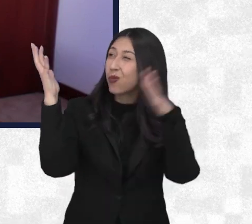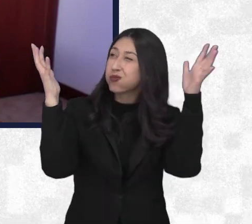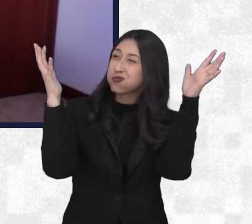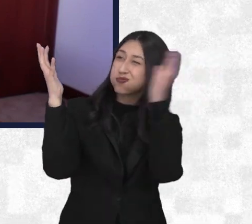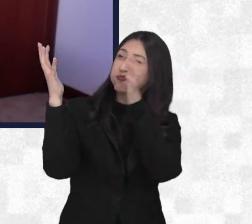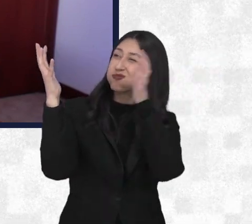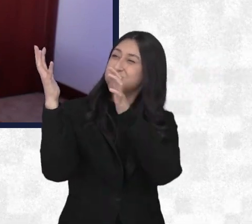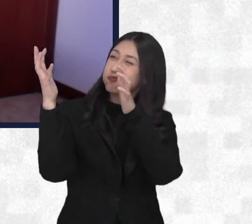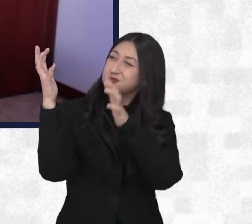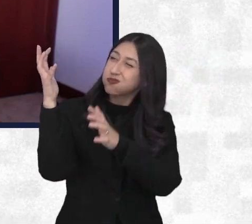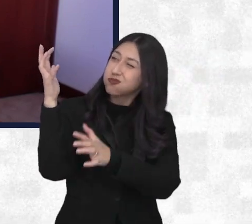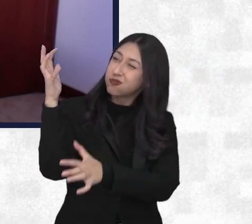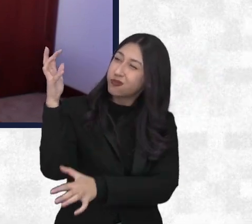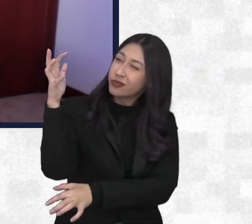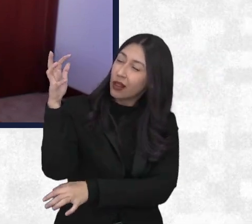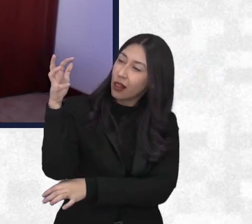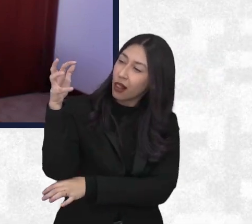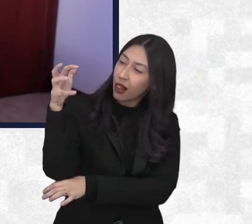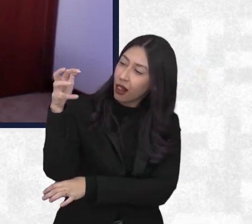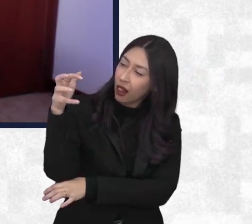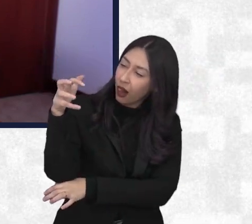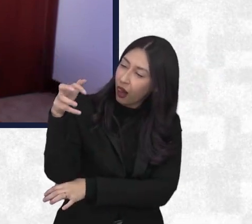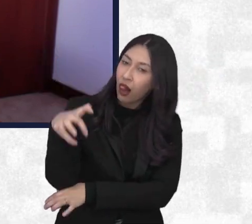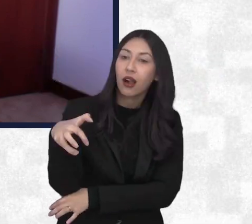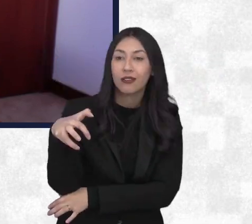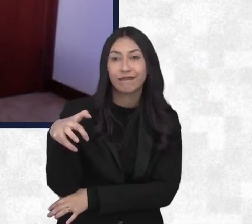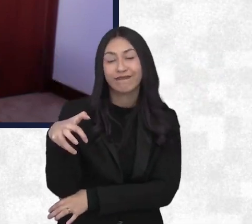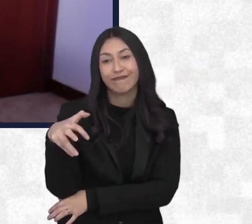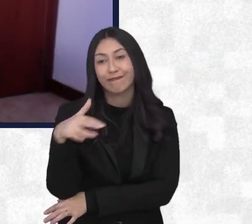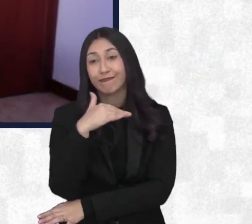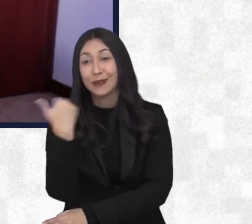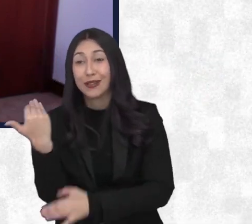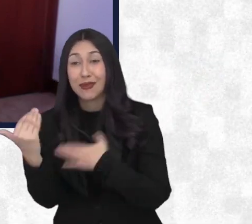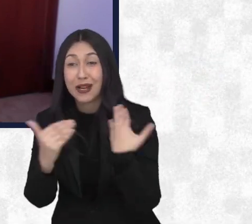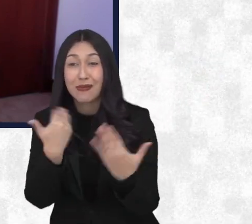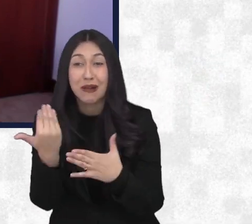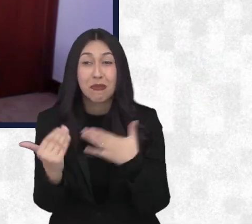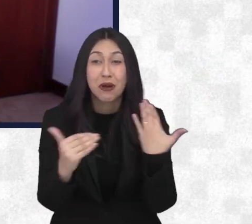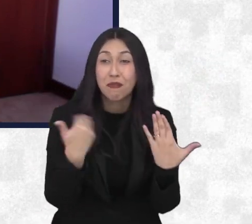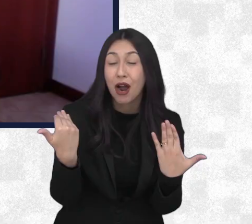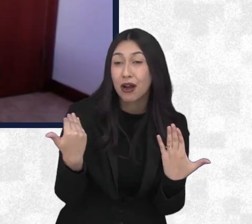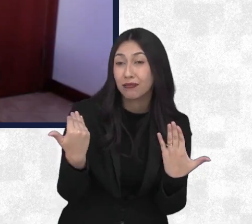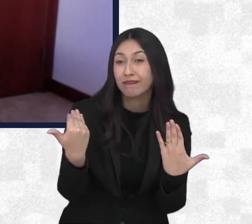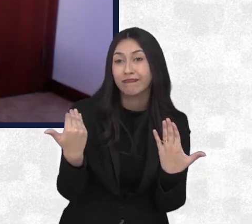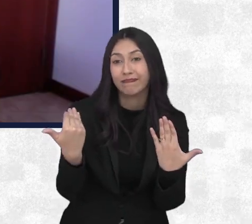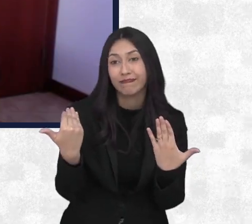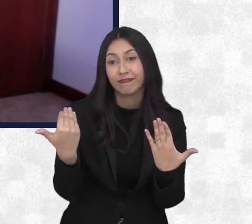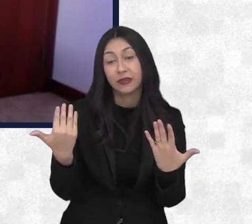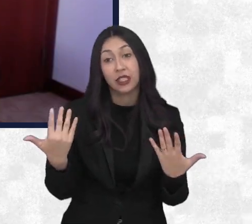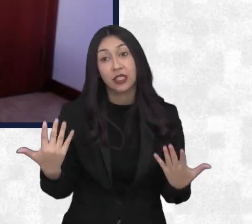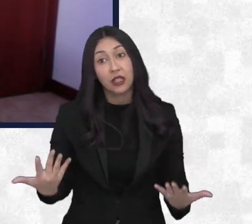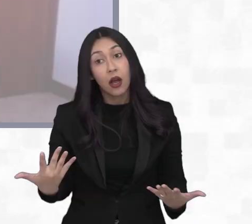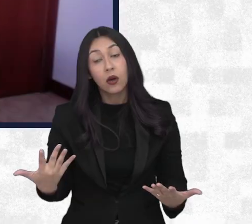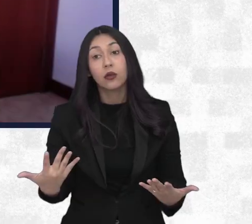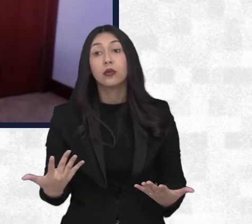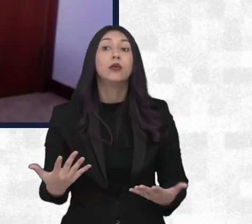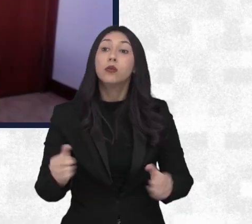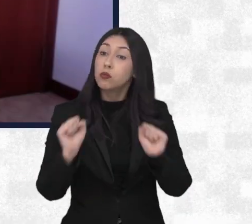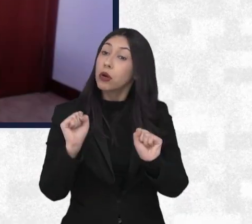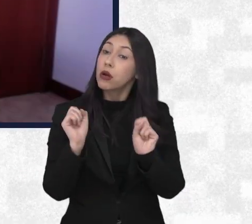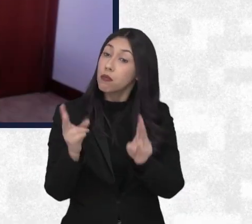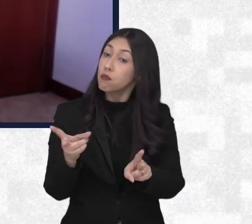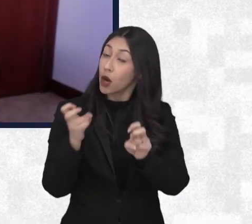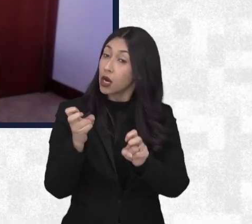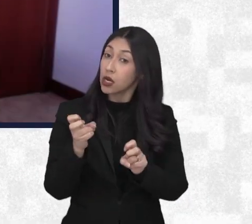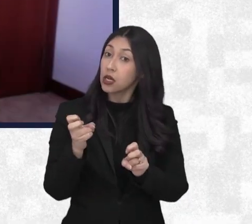floresta. E aí entra naquele feedback, né? Força a floresta, você pode ter mortalidade de floresta, você começa a morrer um pouquinho de floresta. Então, o